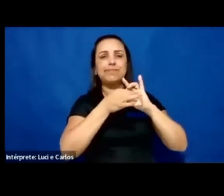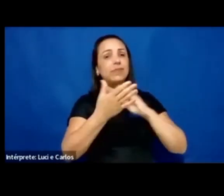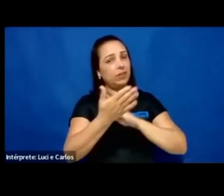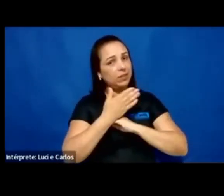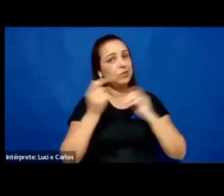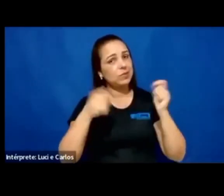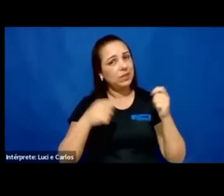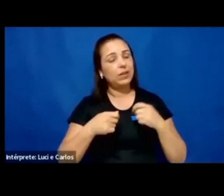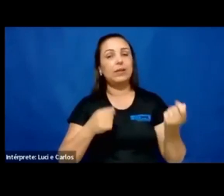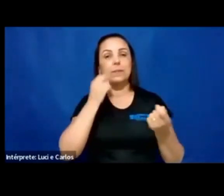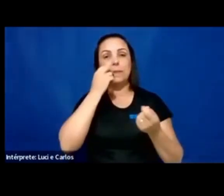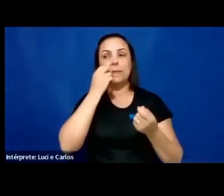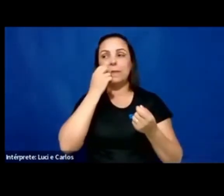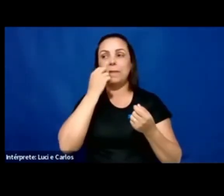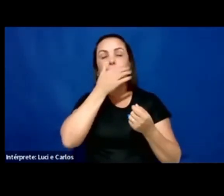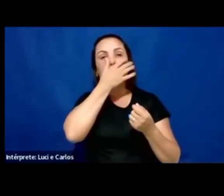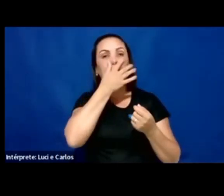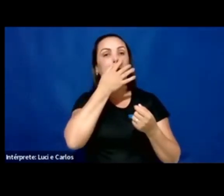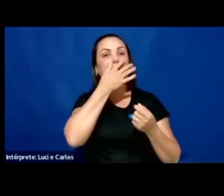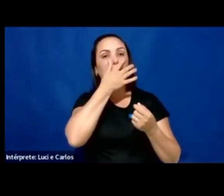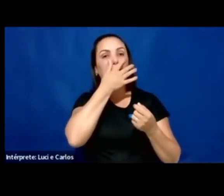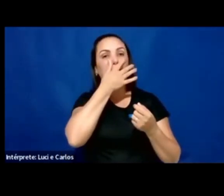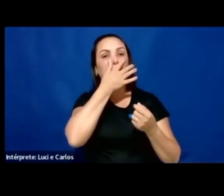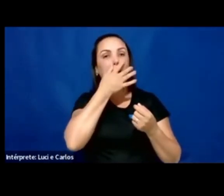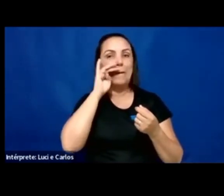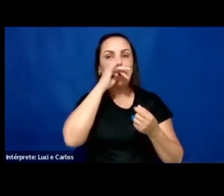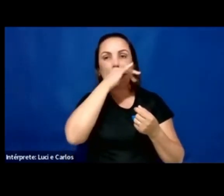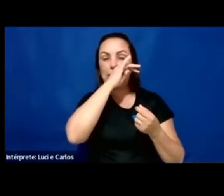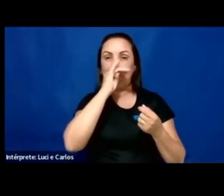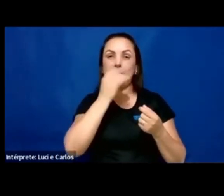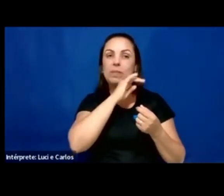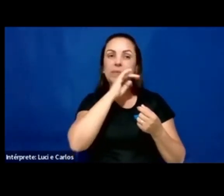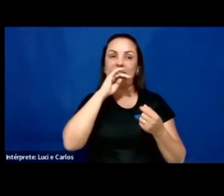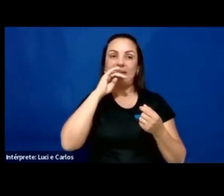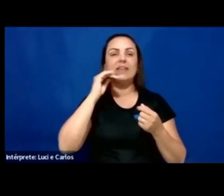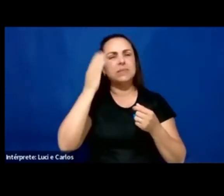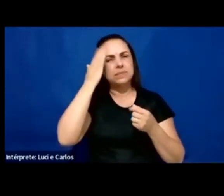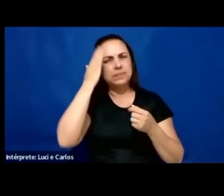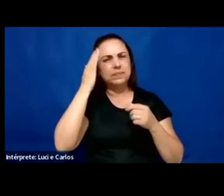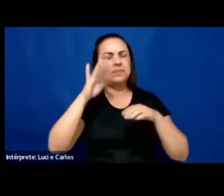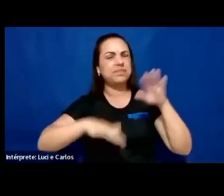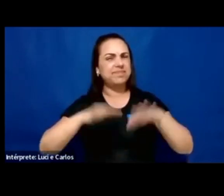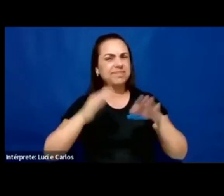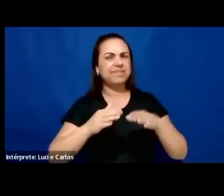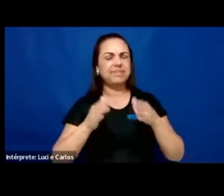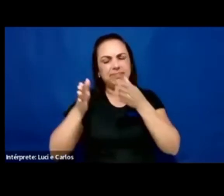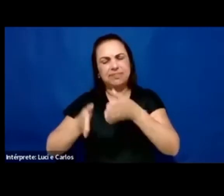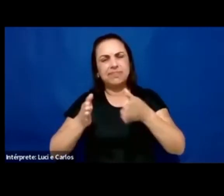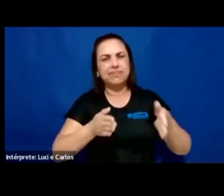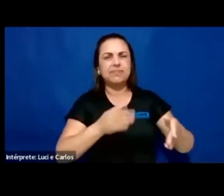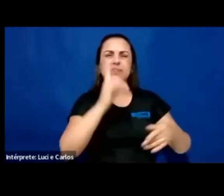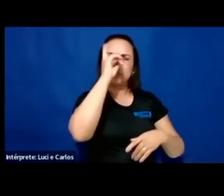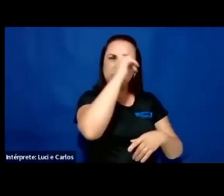doença. Como, por exemplo, o câncer, que está crescendo muito. E eu sei que é difícil. Você já deve ter tido algum parente que